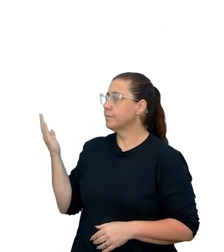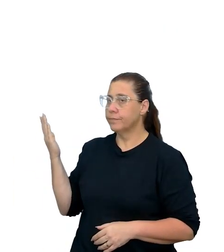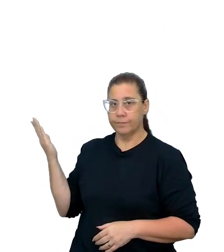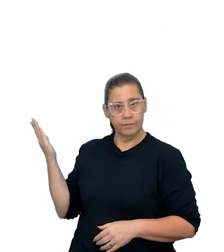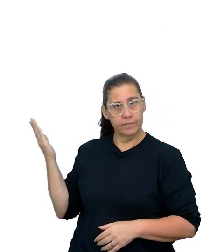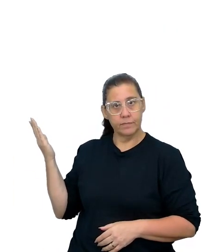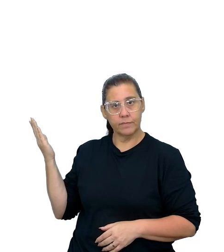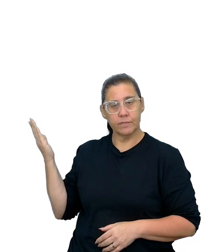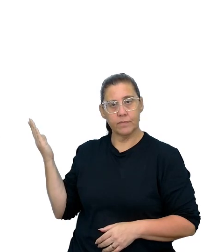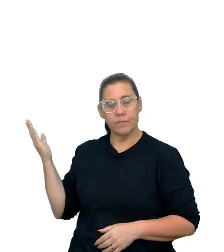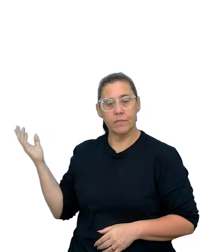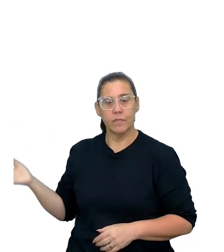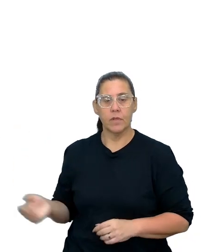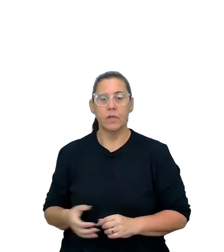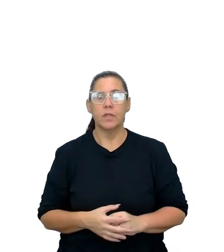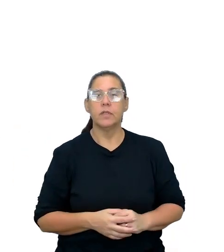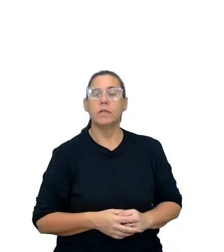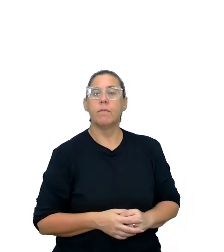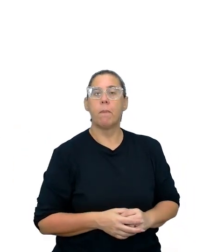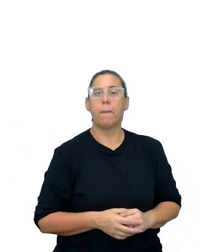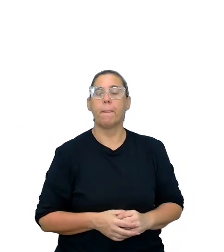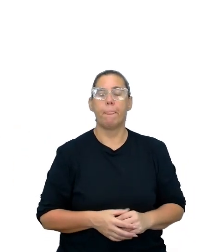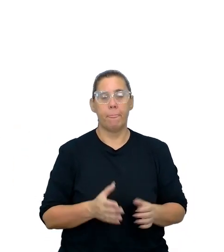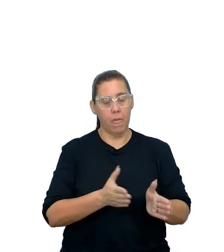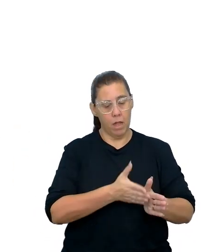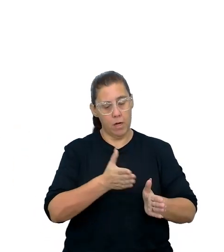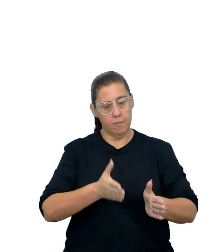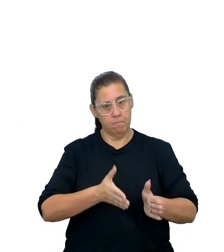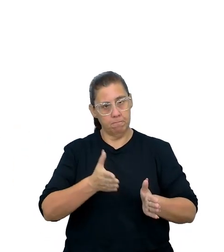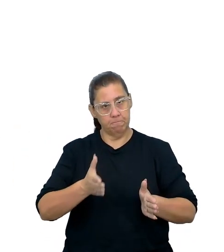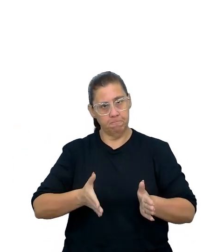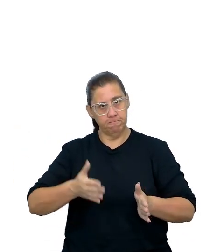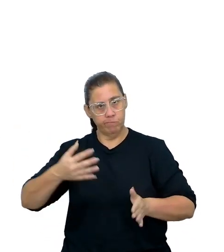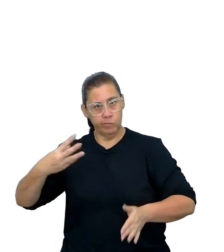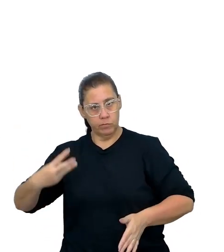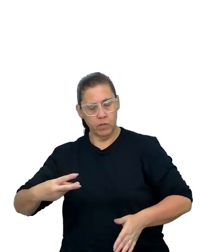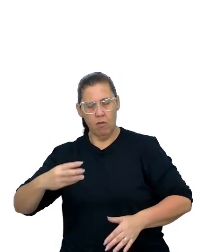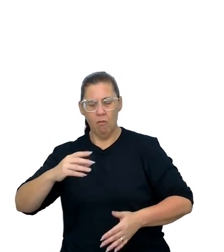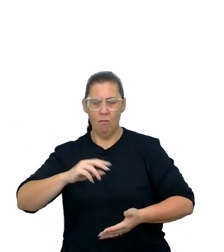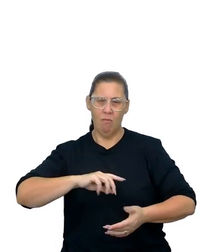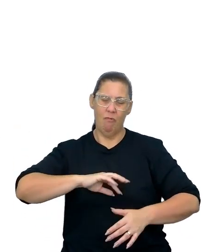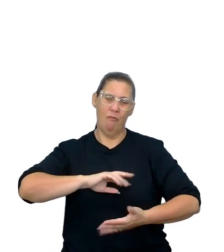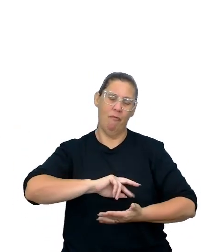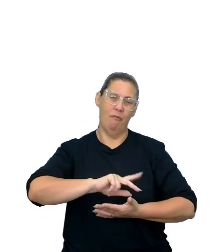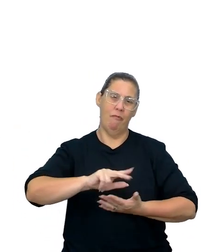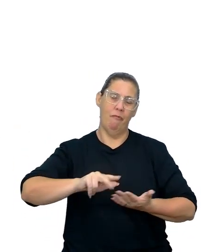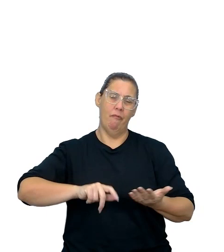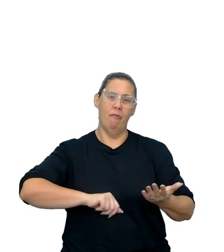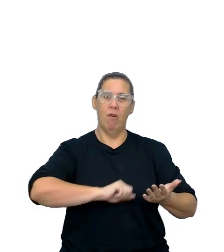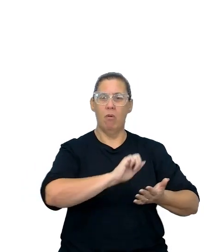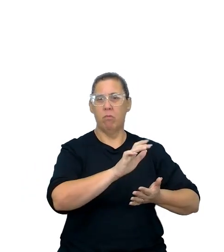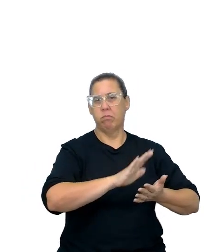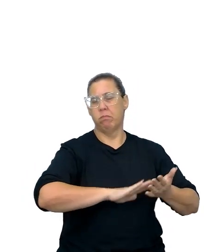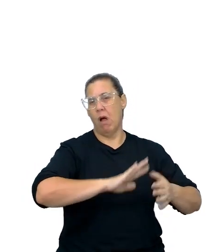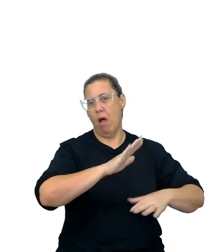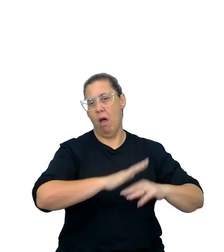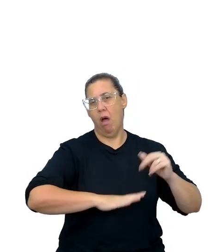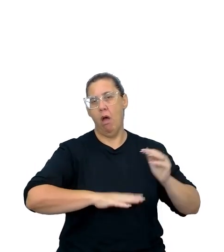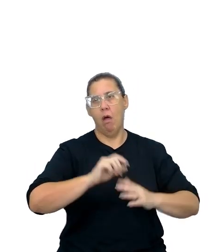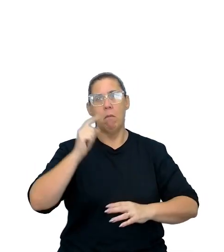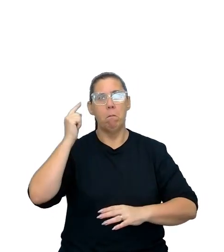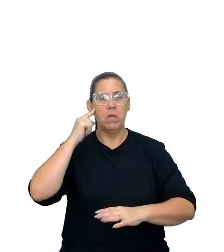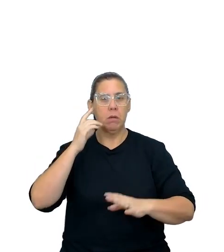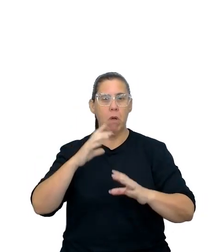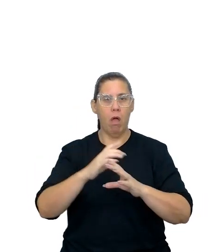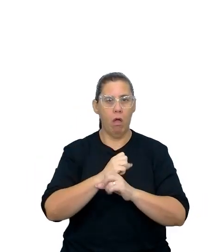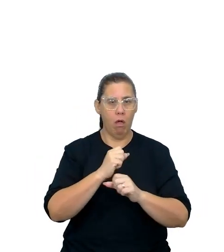Bom, nessa sequência 3, né, há várias habilidades que tratam aí do pensamento aritmético, com o olhar